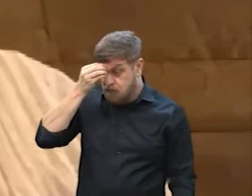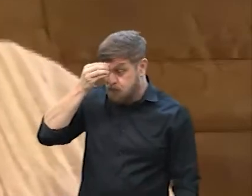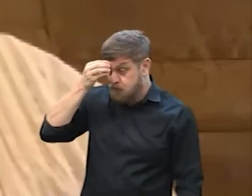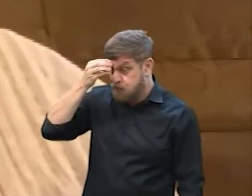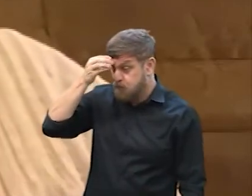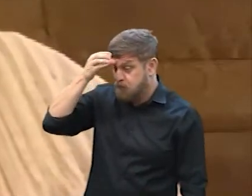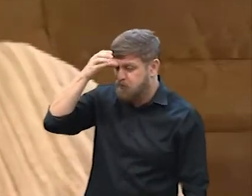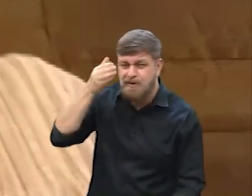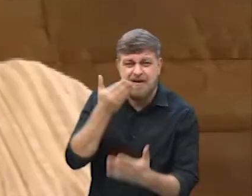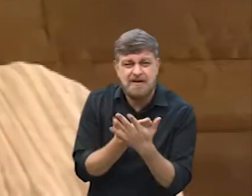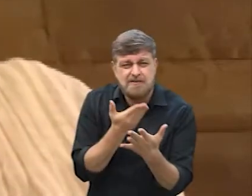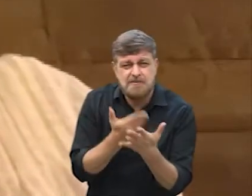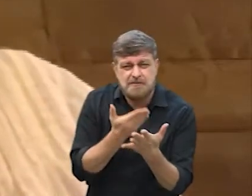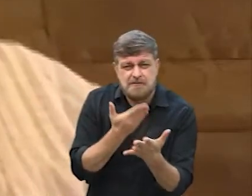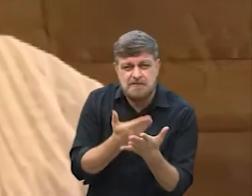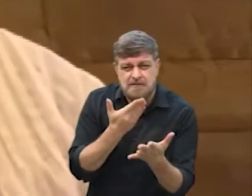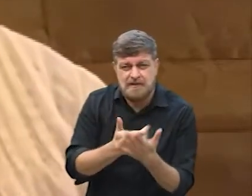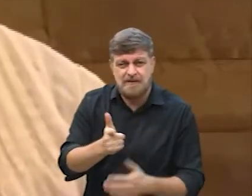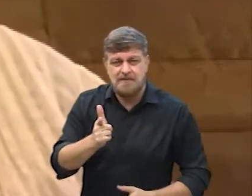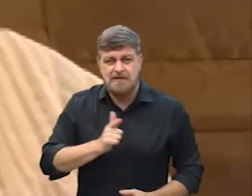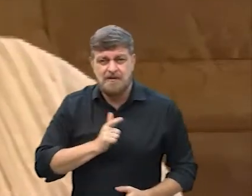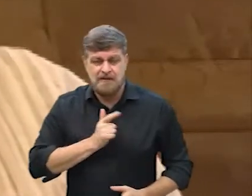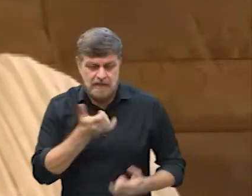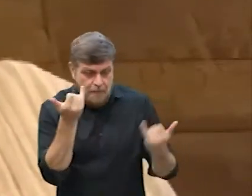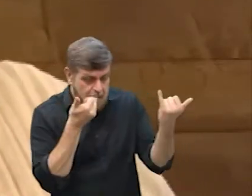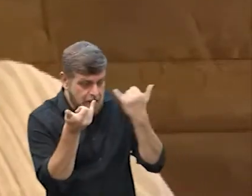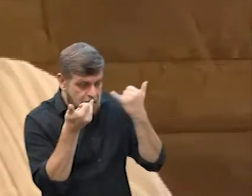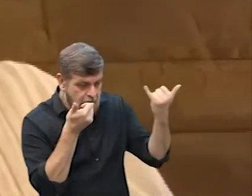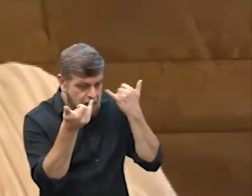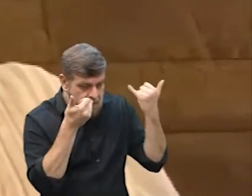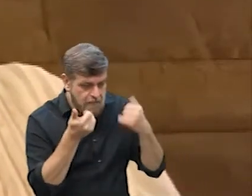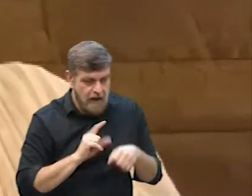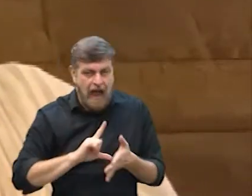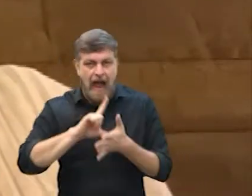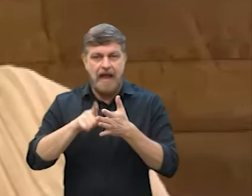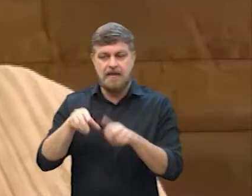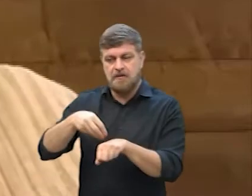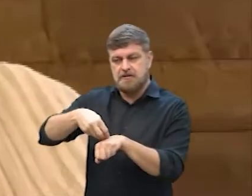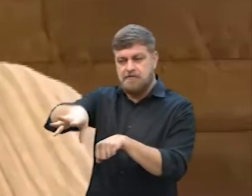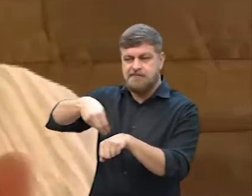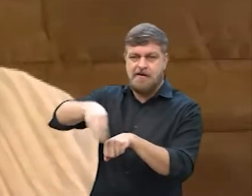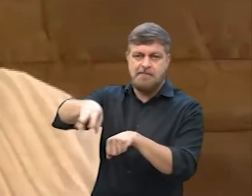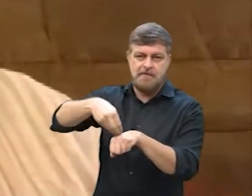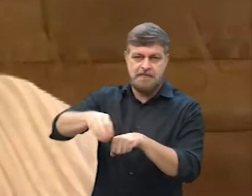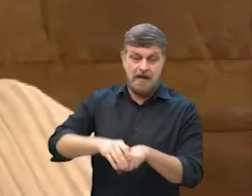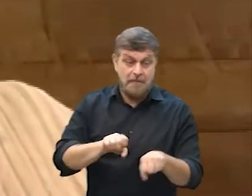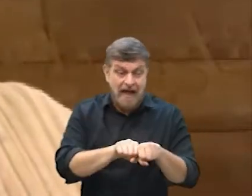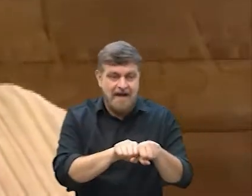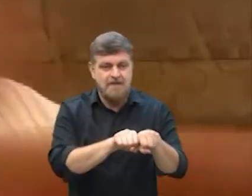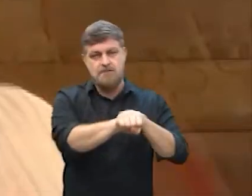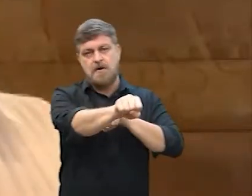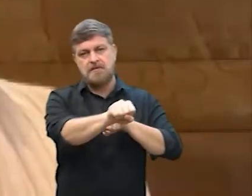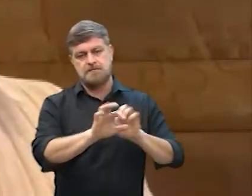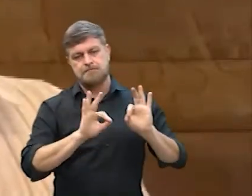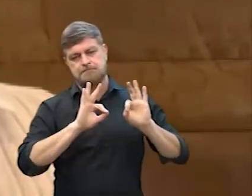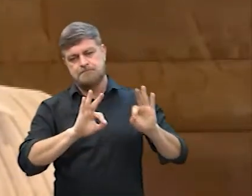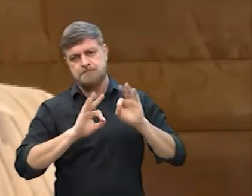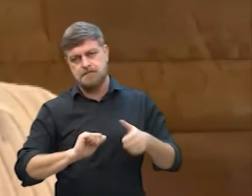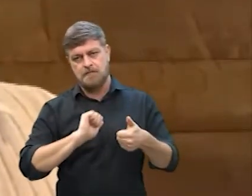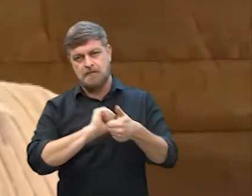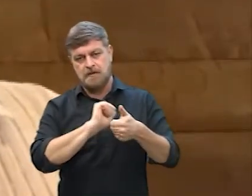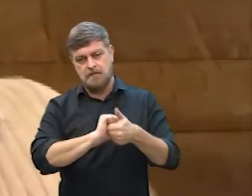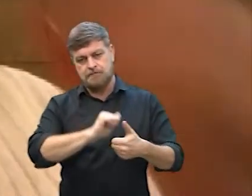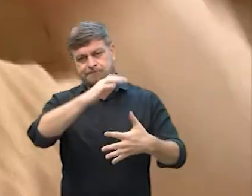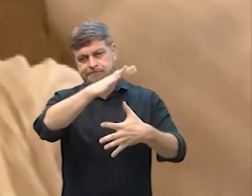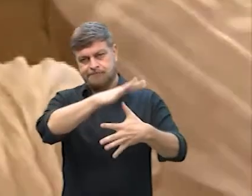conhecimento, estudando, tendo boas informações e, consequentemente, uma boa formação para continuar